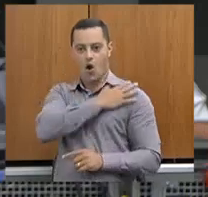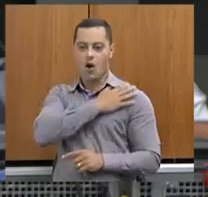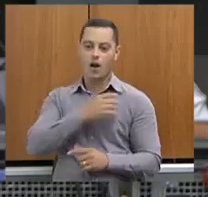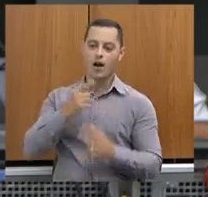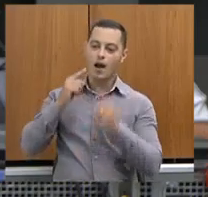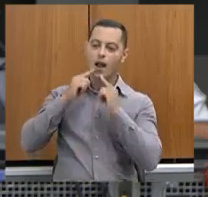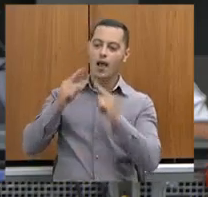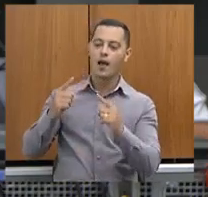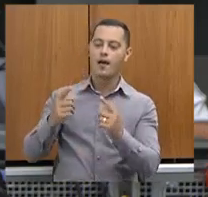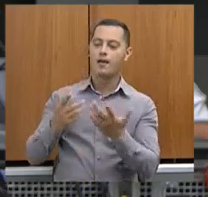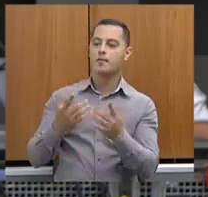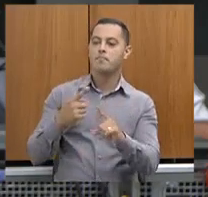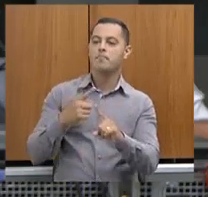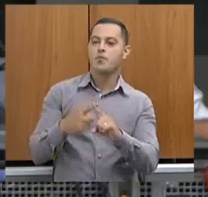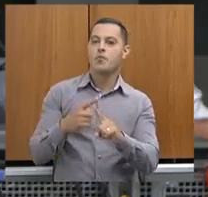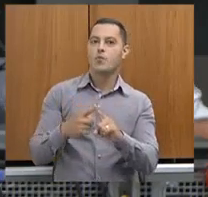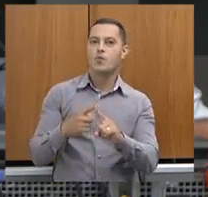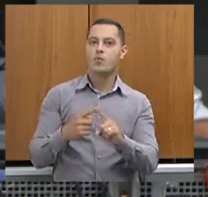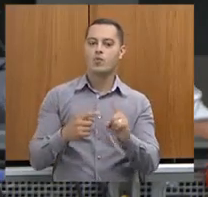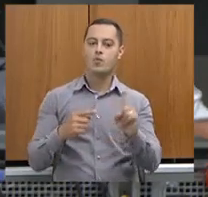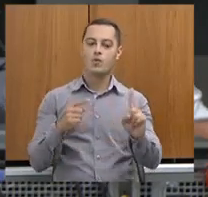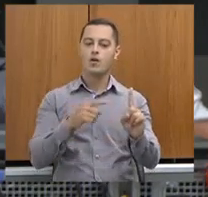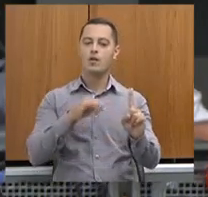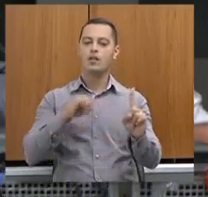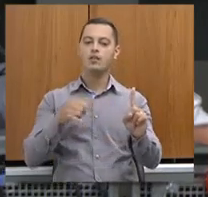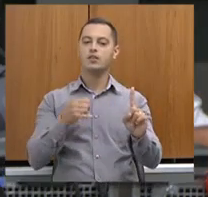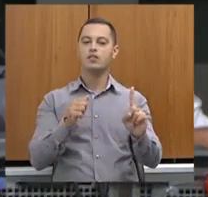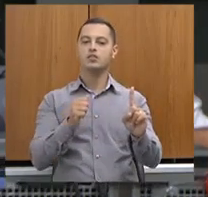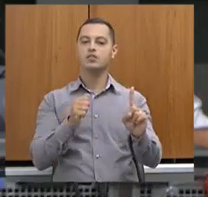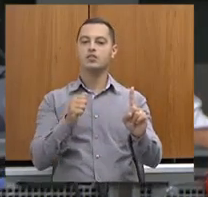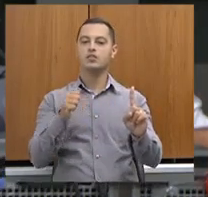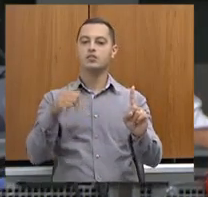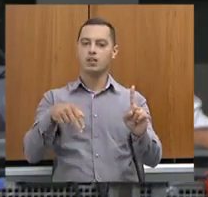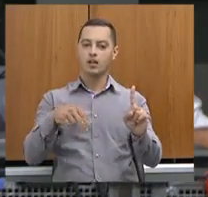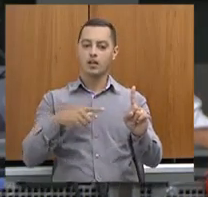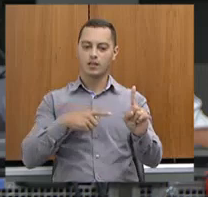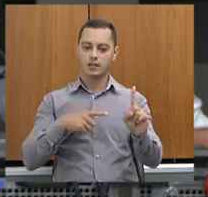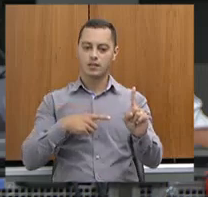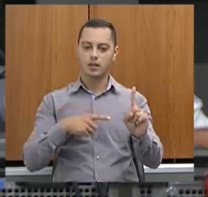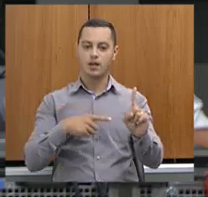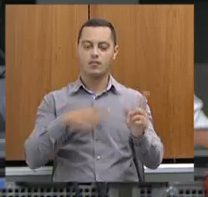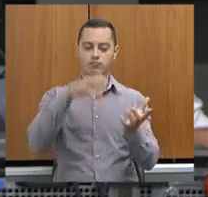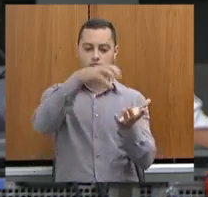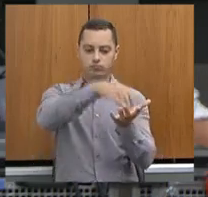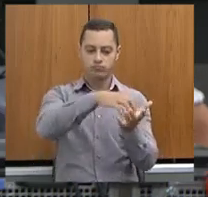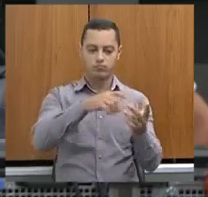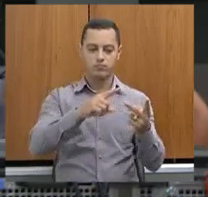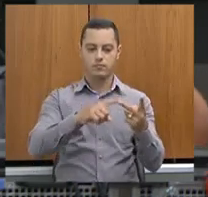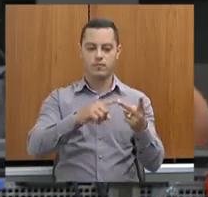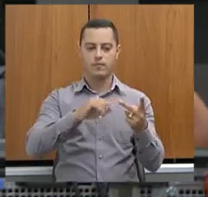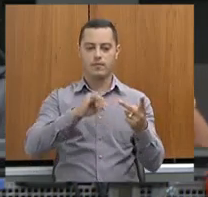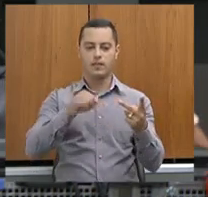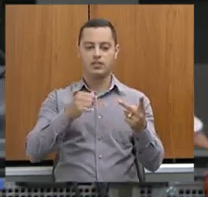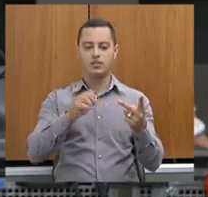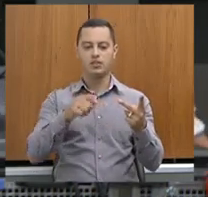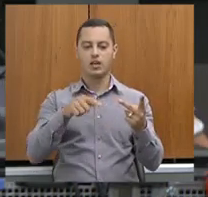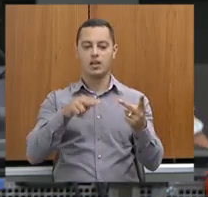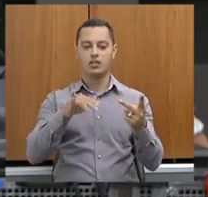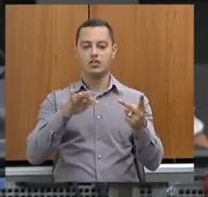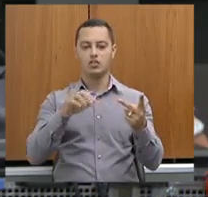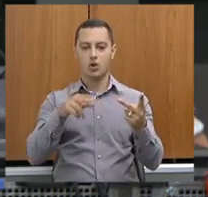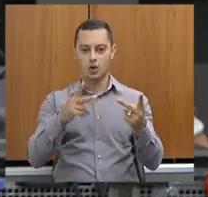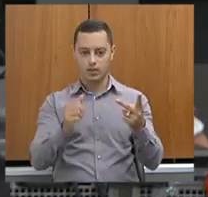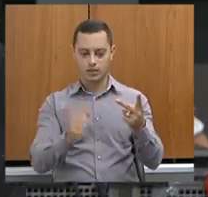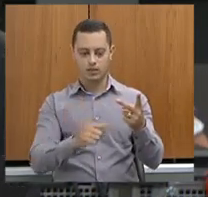que o Jean Freire tem unidade recebeu 752.000 Norte em Minas